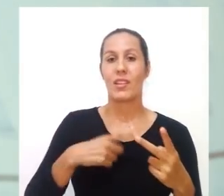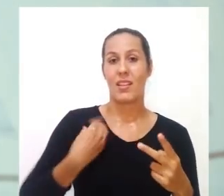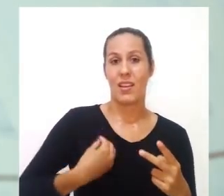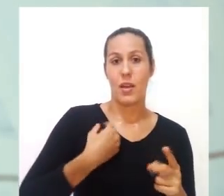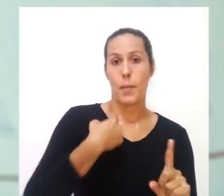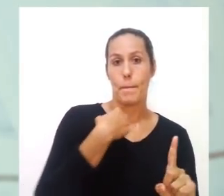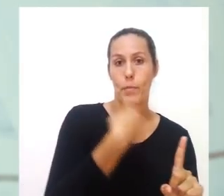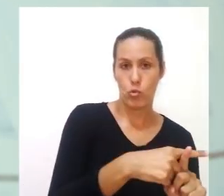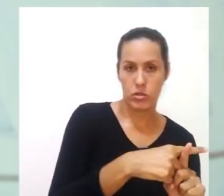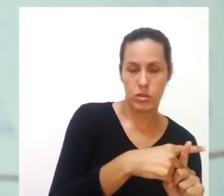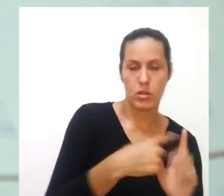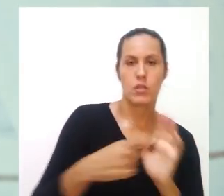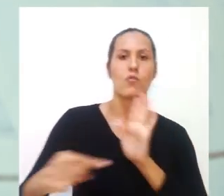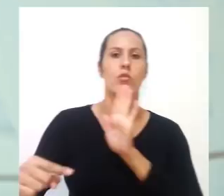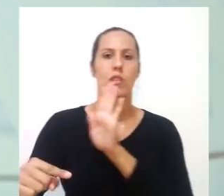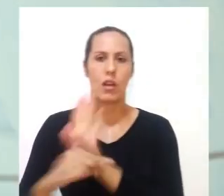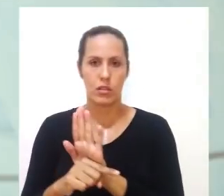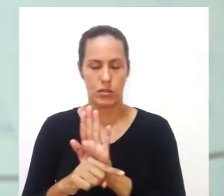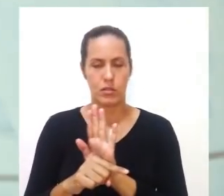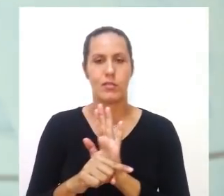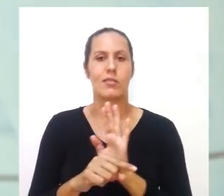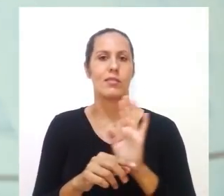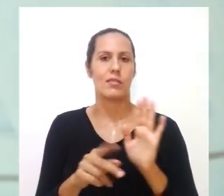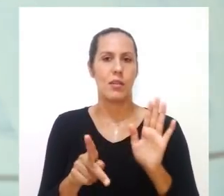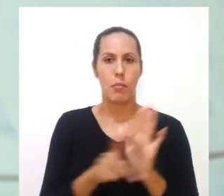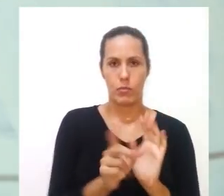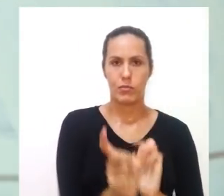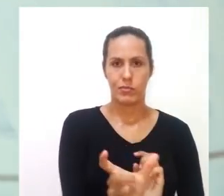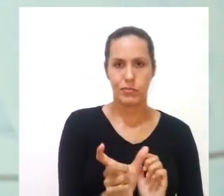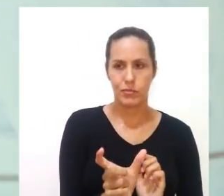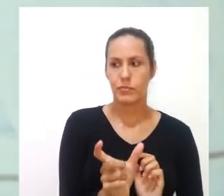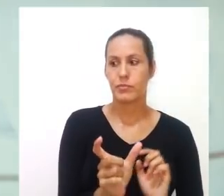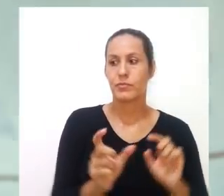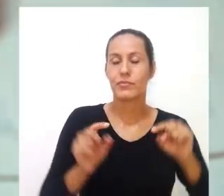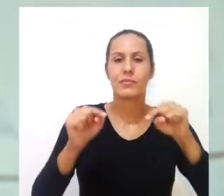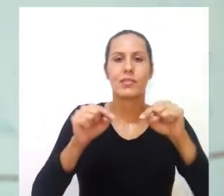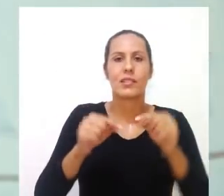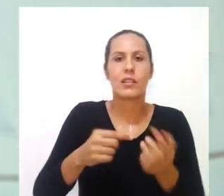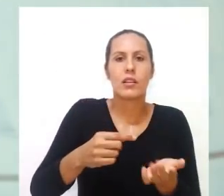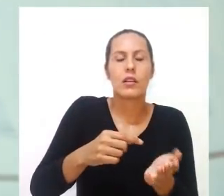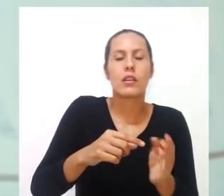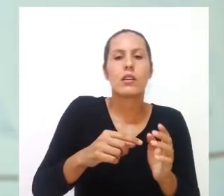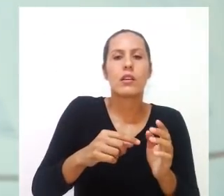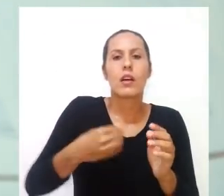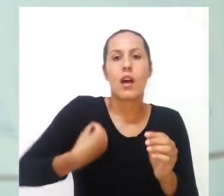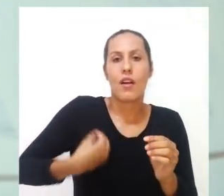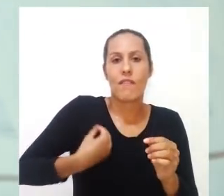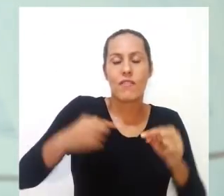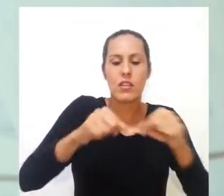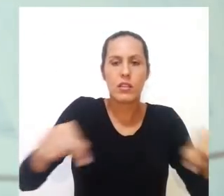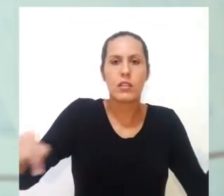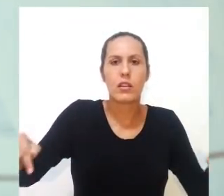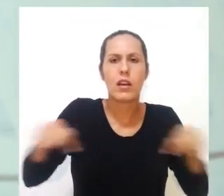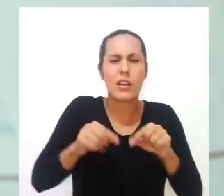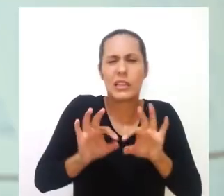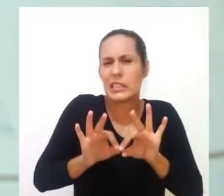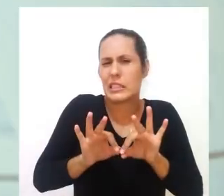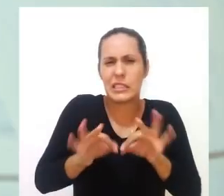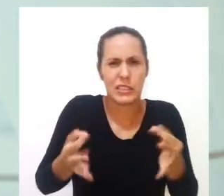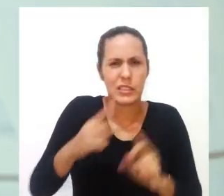temos o positivo e o negativo da bateria. Ela está ligada num circuito simples,